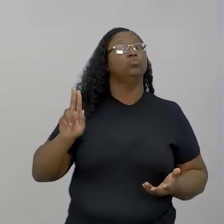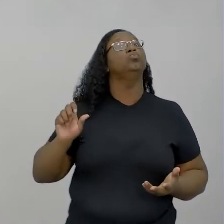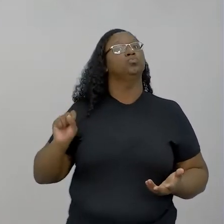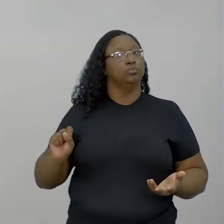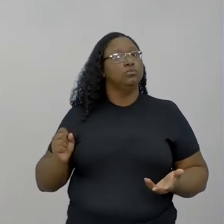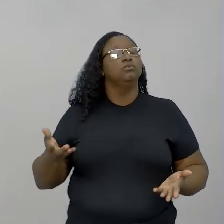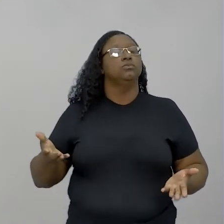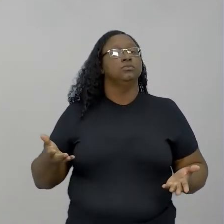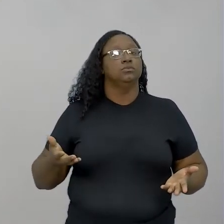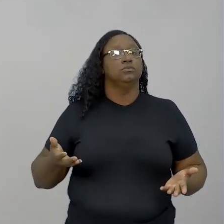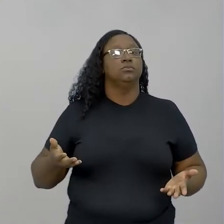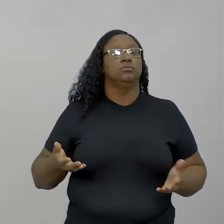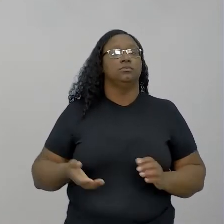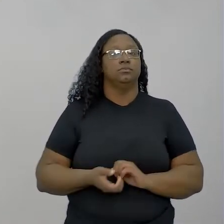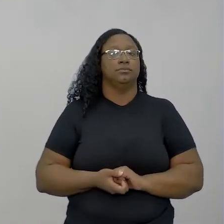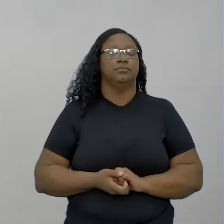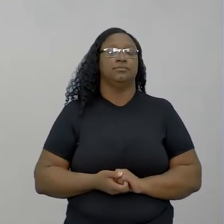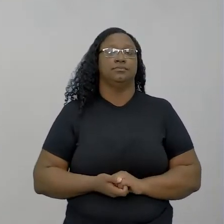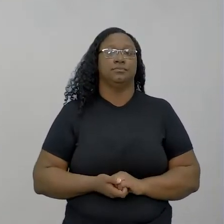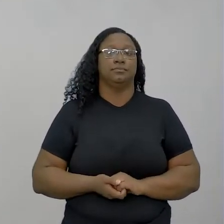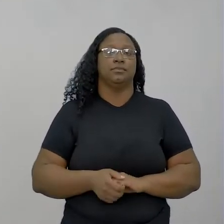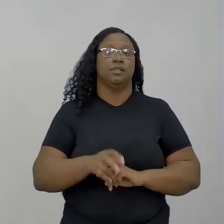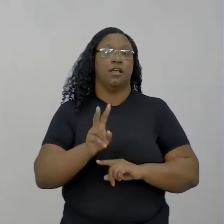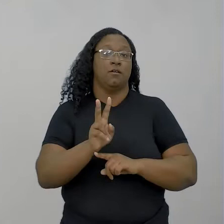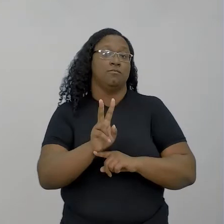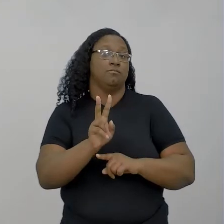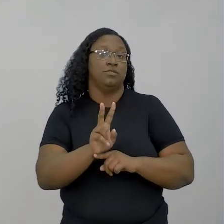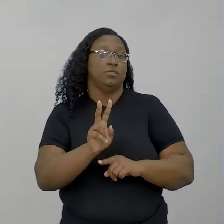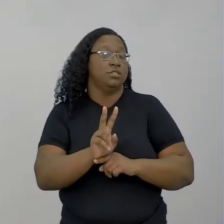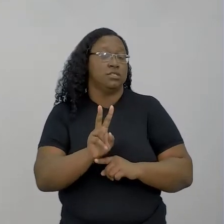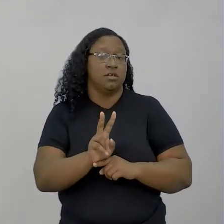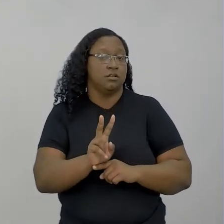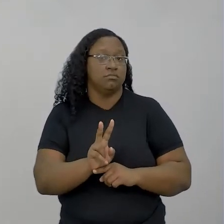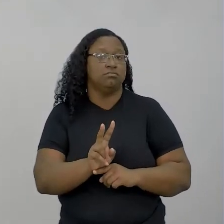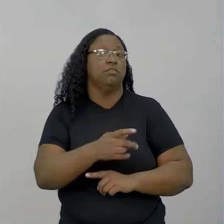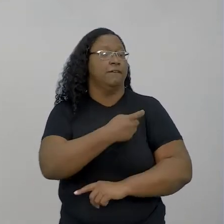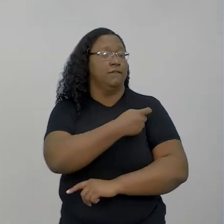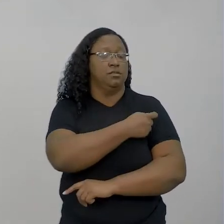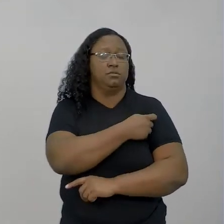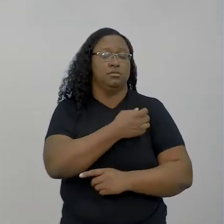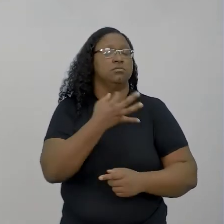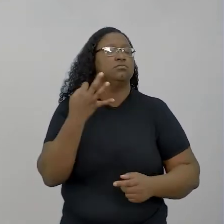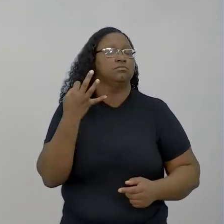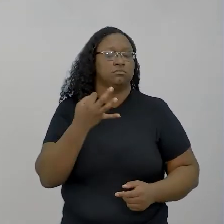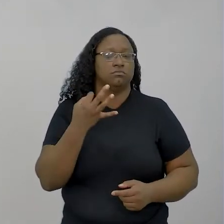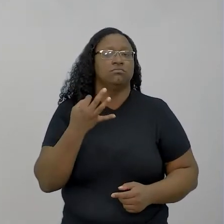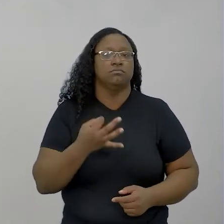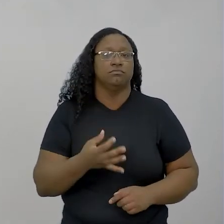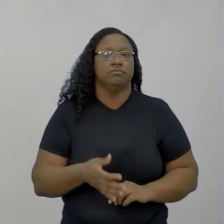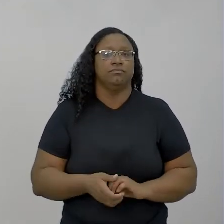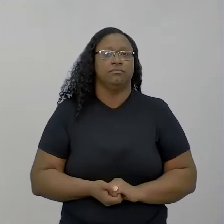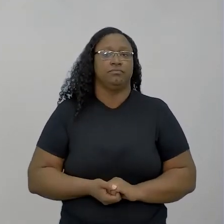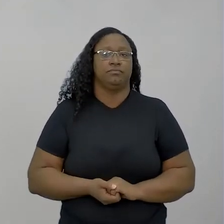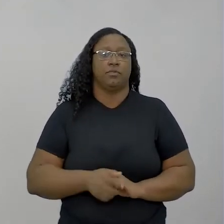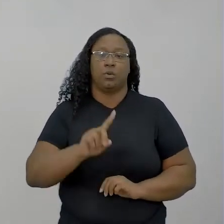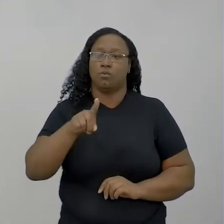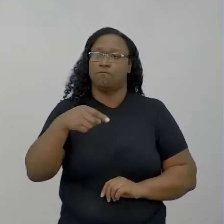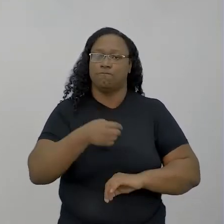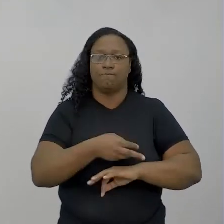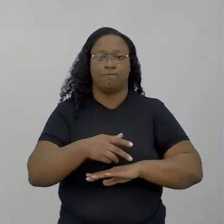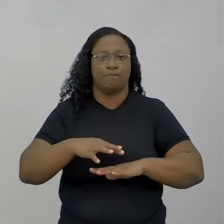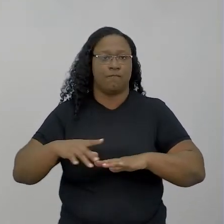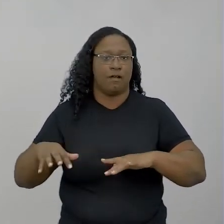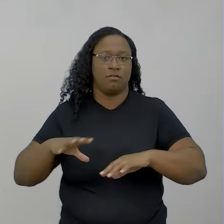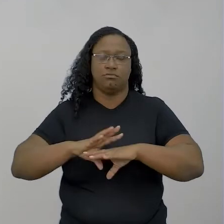Então, essa questão aí da vacinação é um ato de prevenção contra outras doenças. E outras questões,